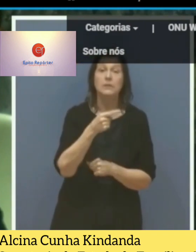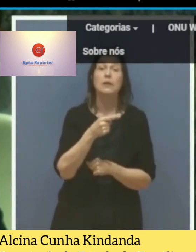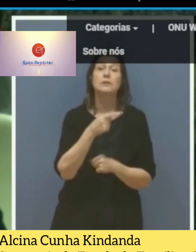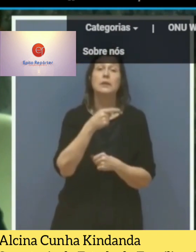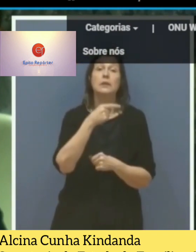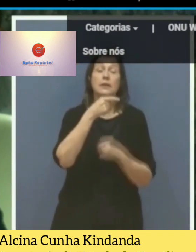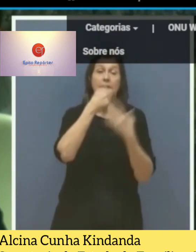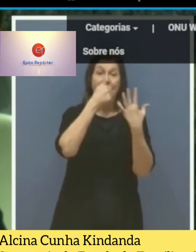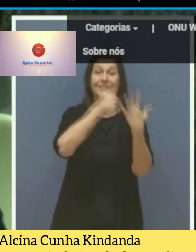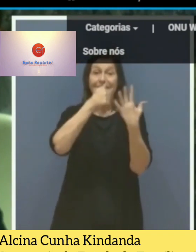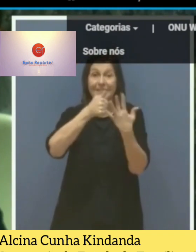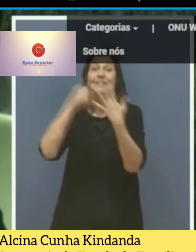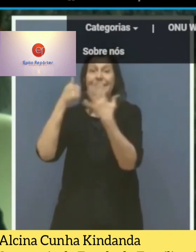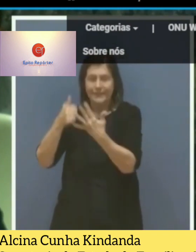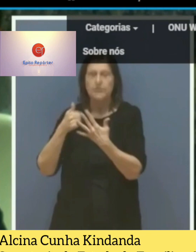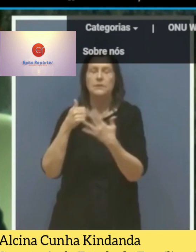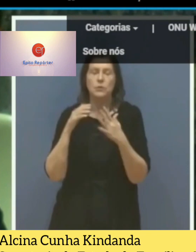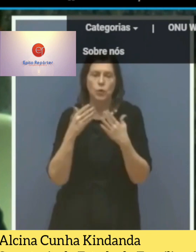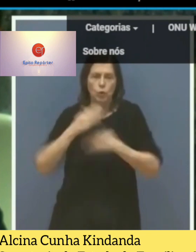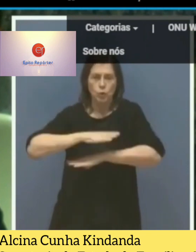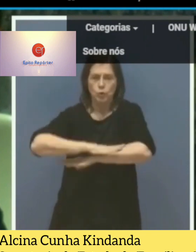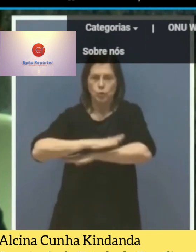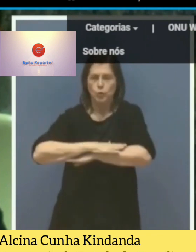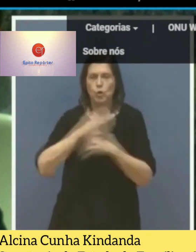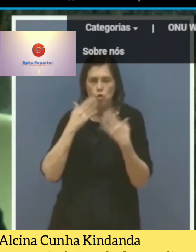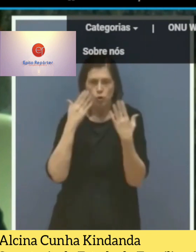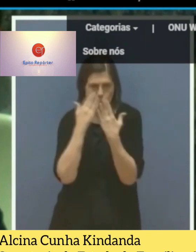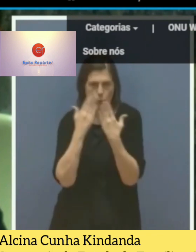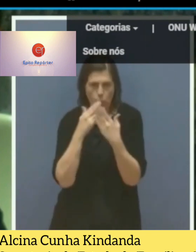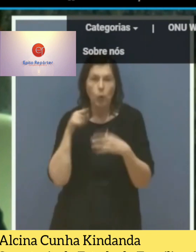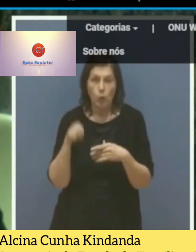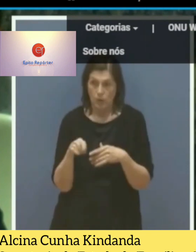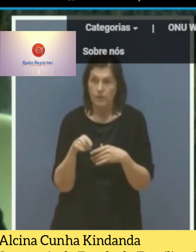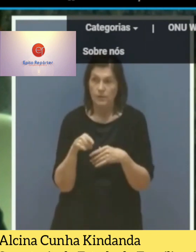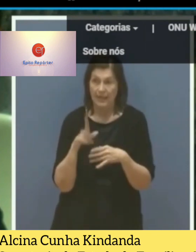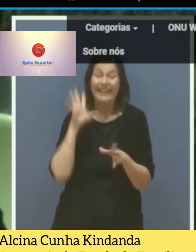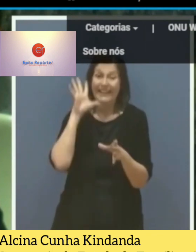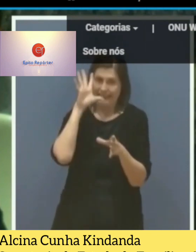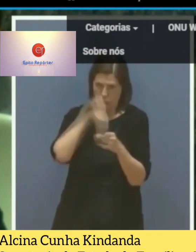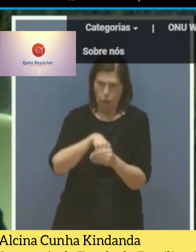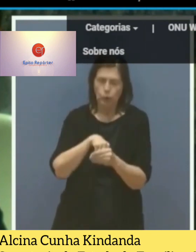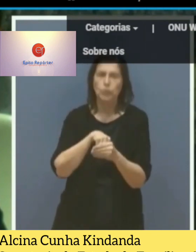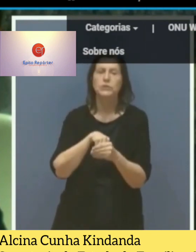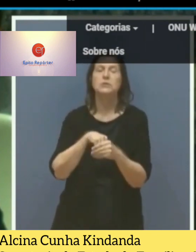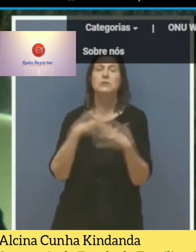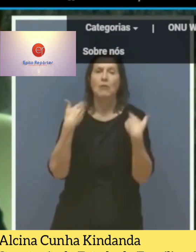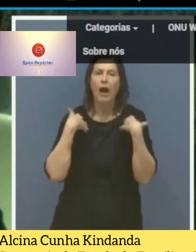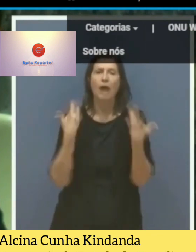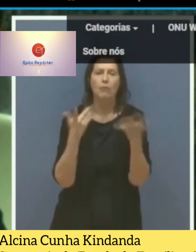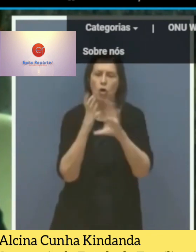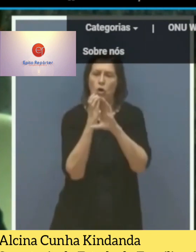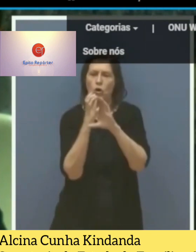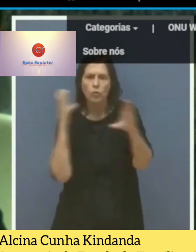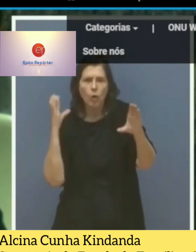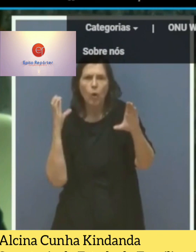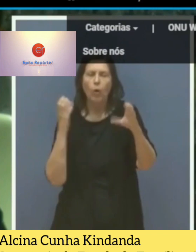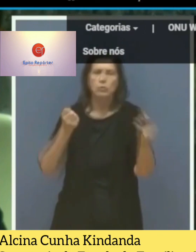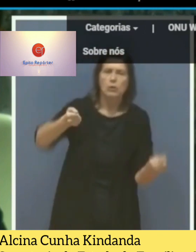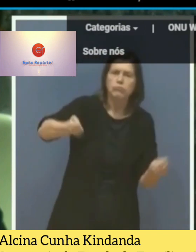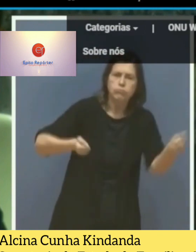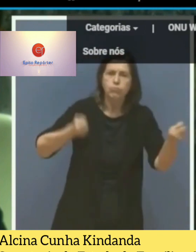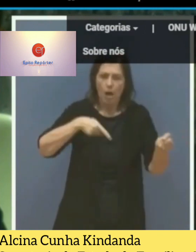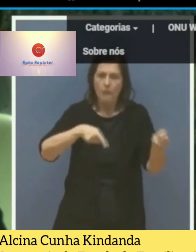com aquisição e circulação de 446 autocarros com condições de acessibilidade para pessoas com